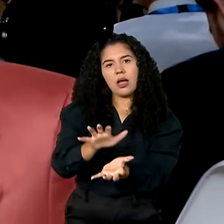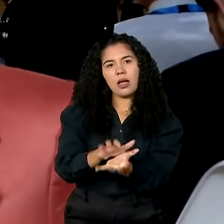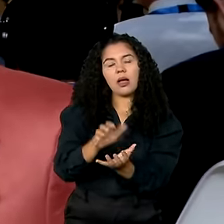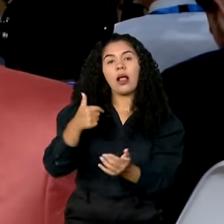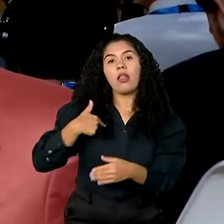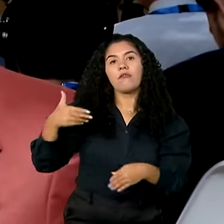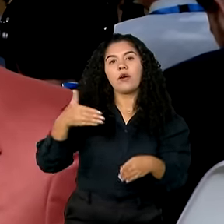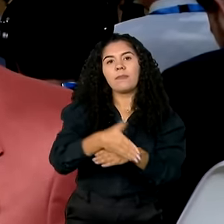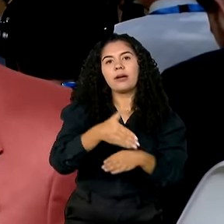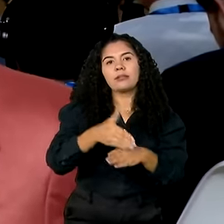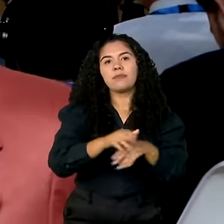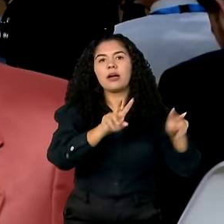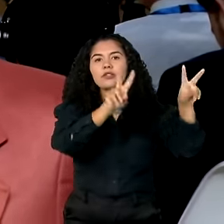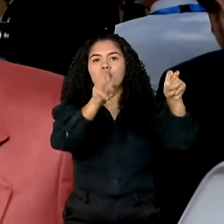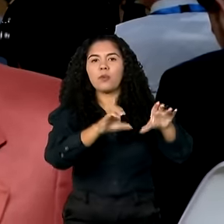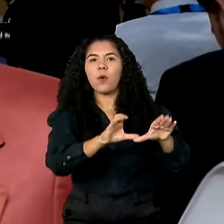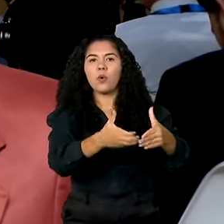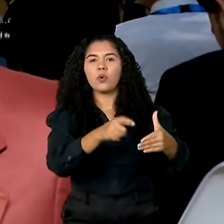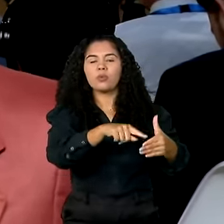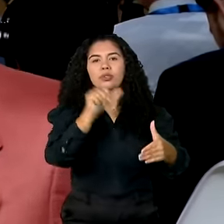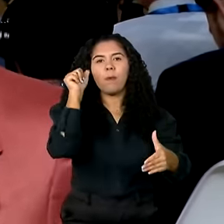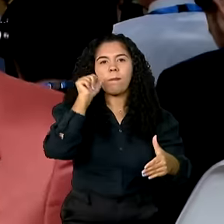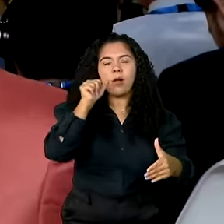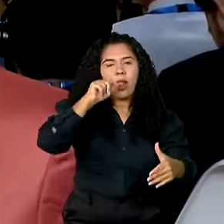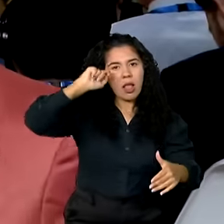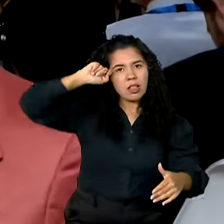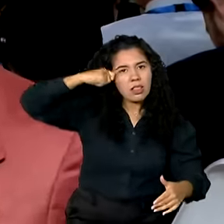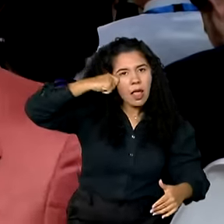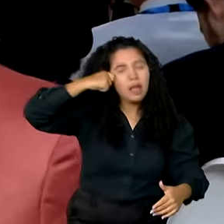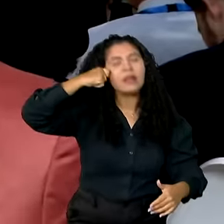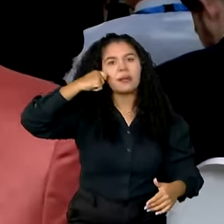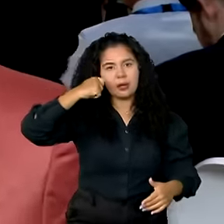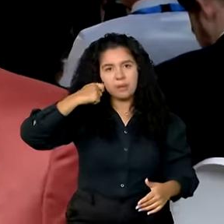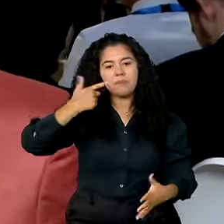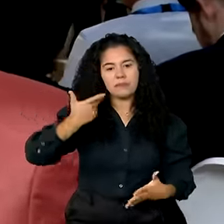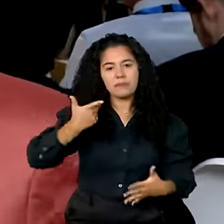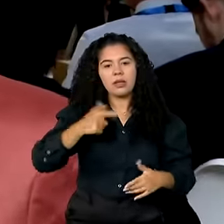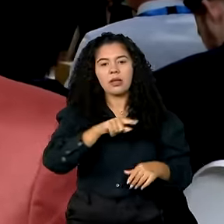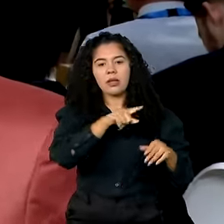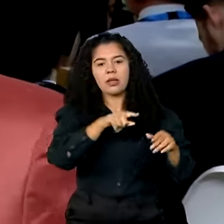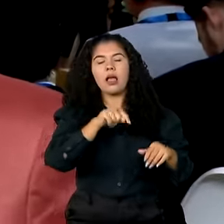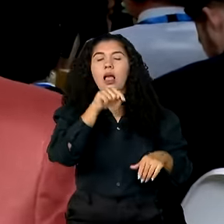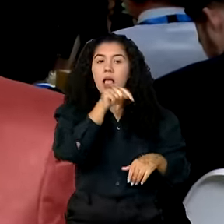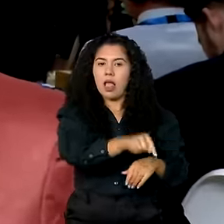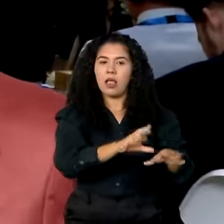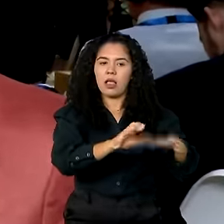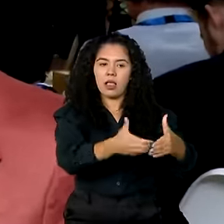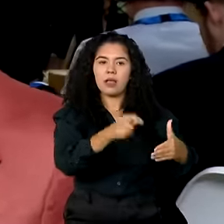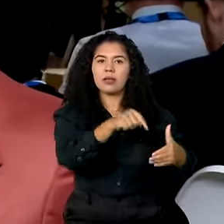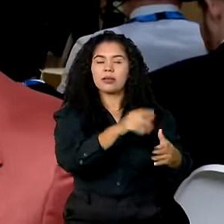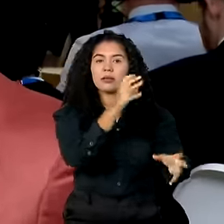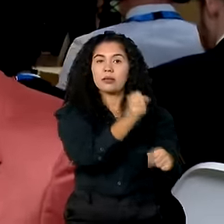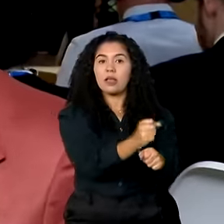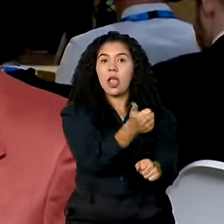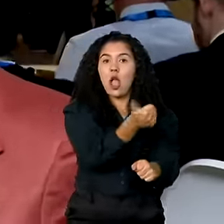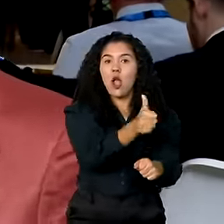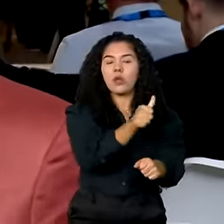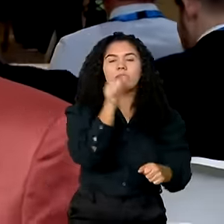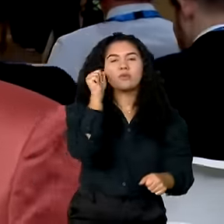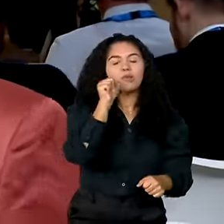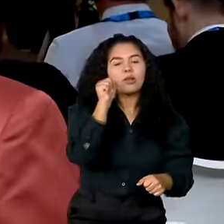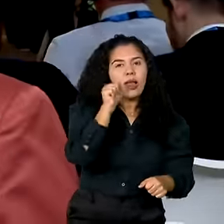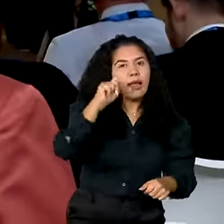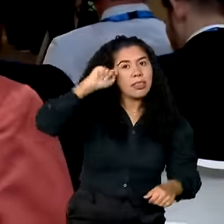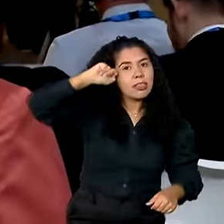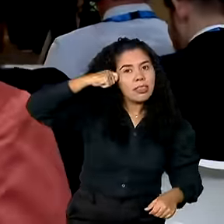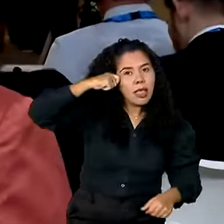delegação de mulheres negras, né? Eu faço parte da rede Vozes Negras pelo Clima. É uma rede que hoje reúne 11 mulheres negras que são de